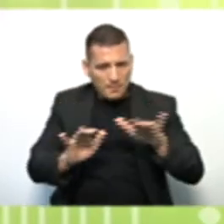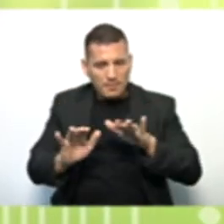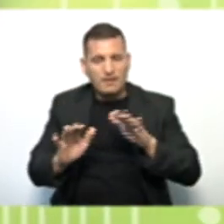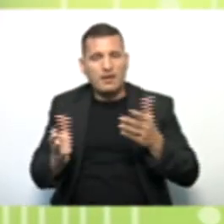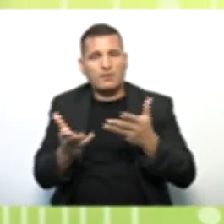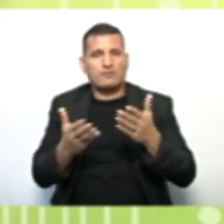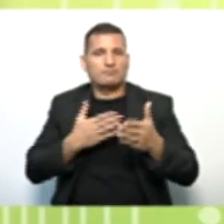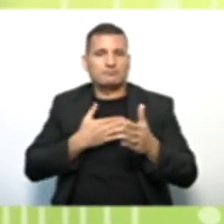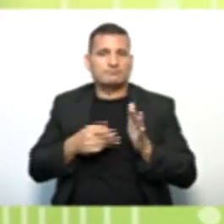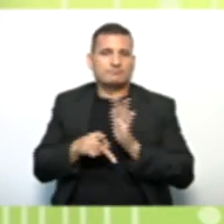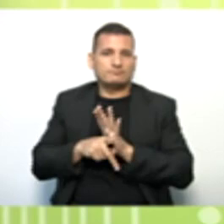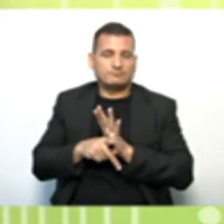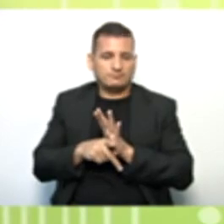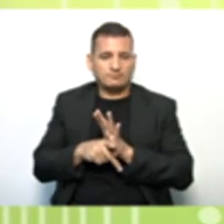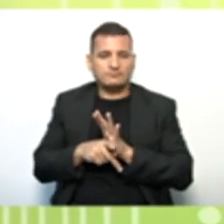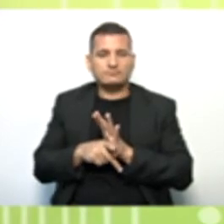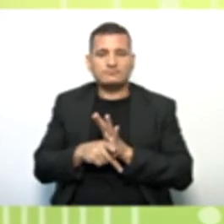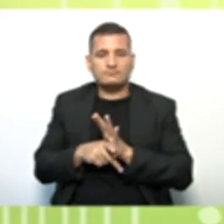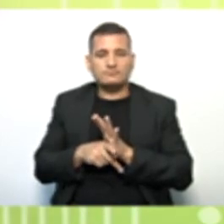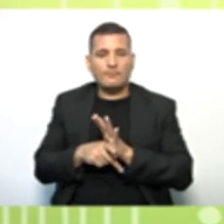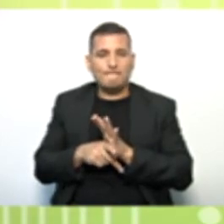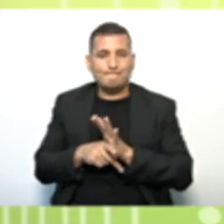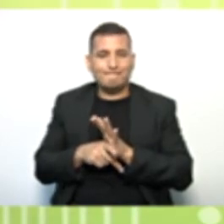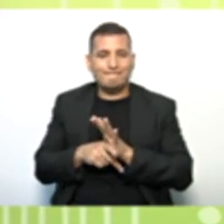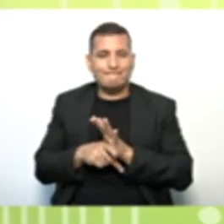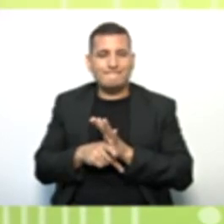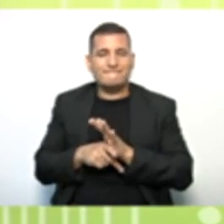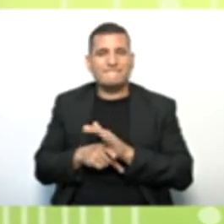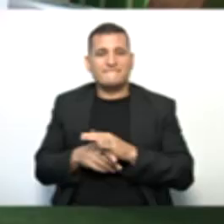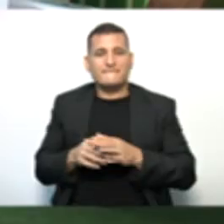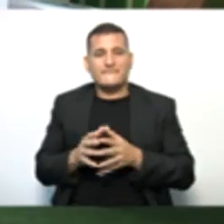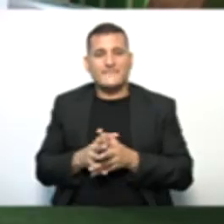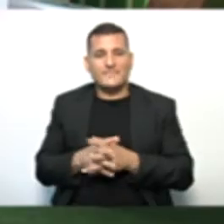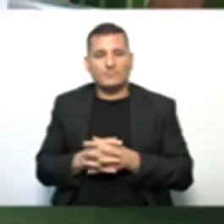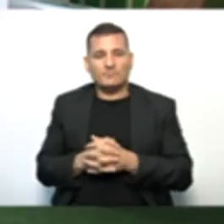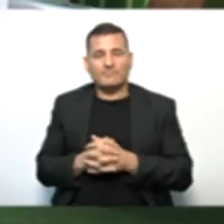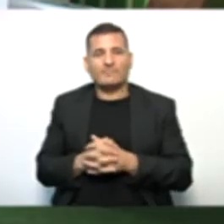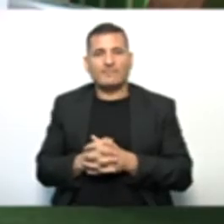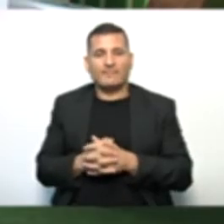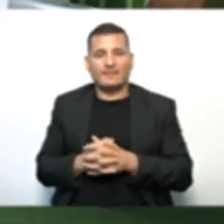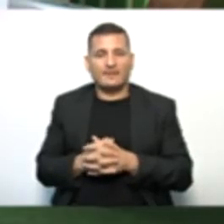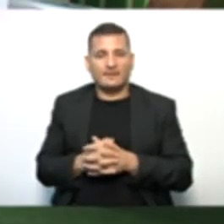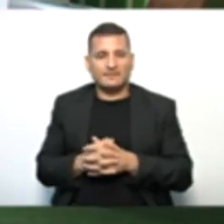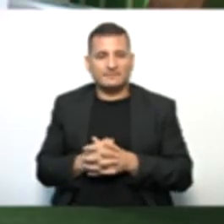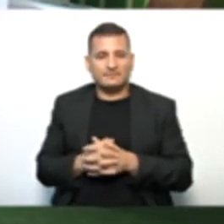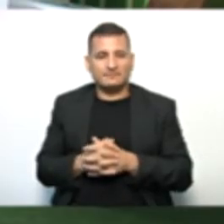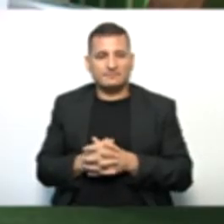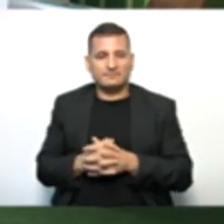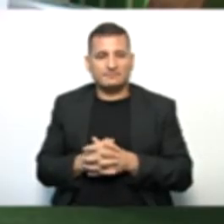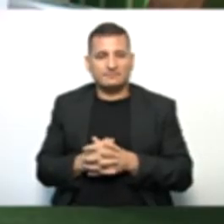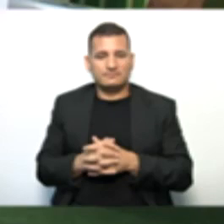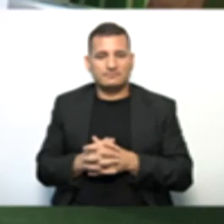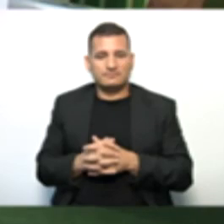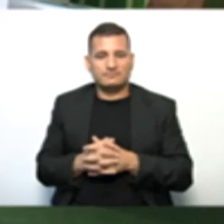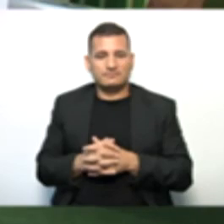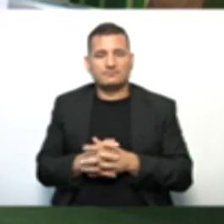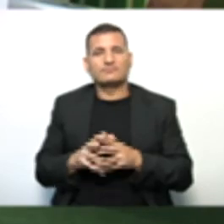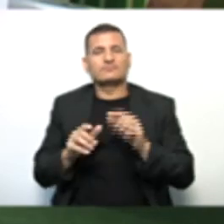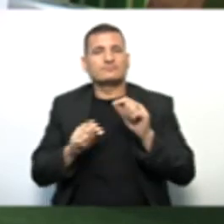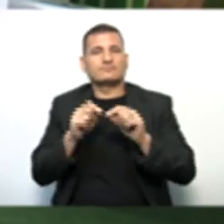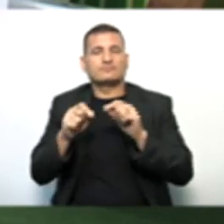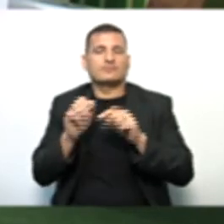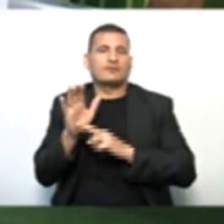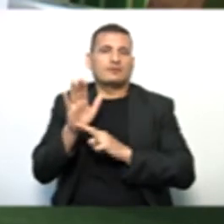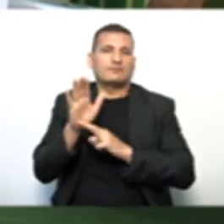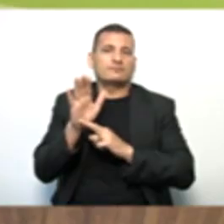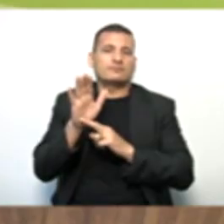já, né? Nem do cara que fez, o autor, né? Você pegou a lógica do cara, isso acontece muito hoje. GitHub tá aí pra isso. E o que a gente apresenta